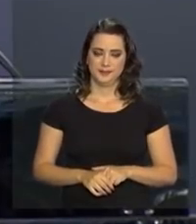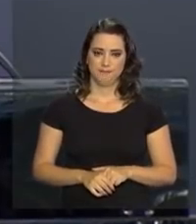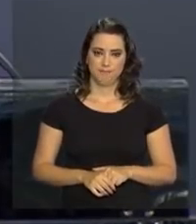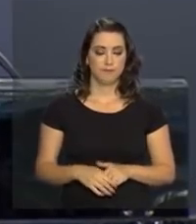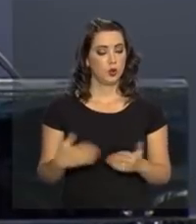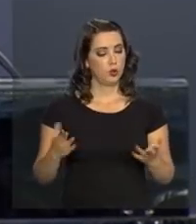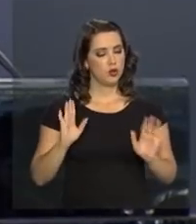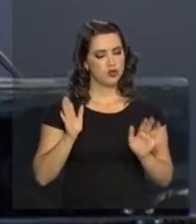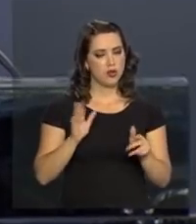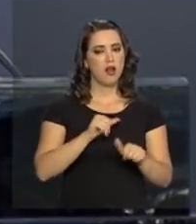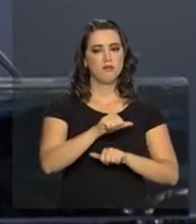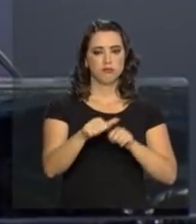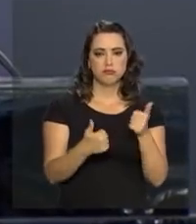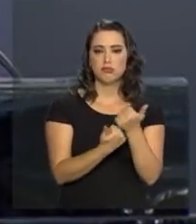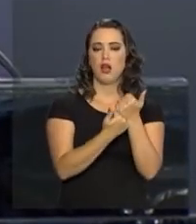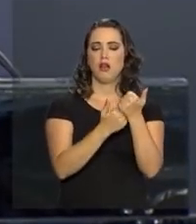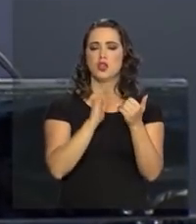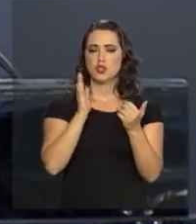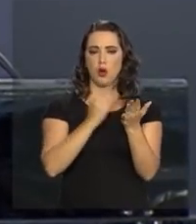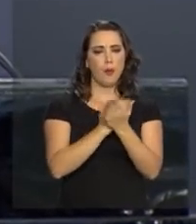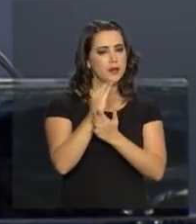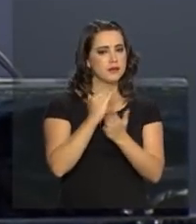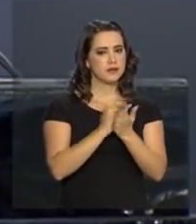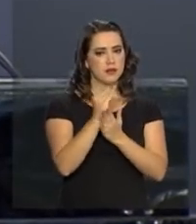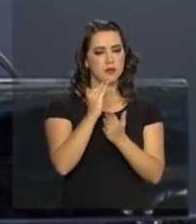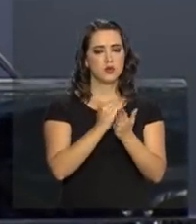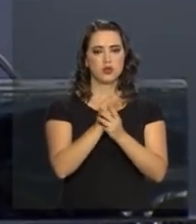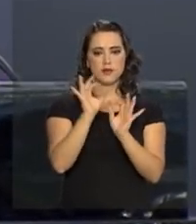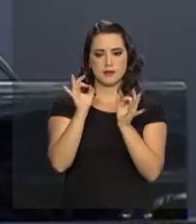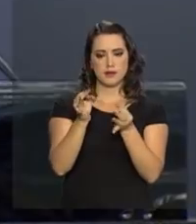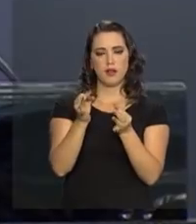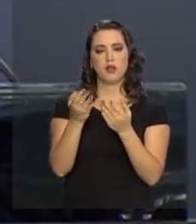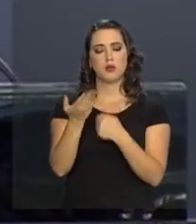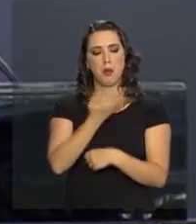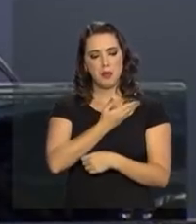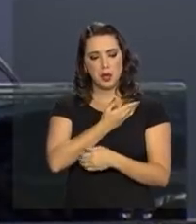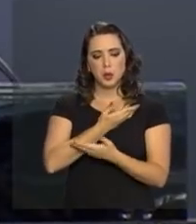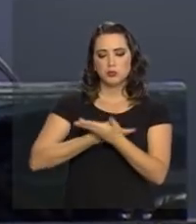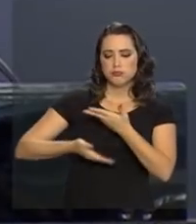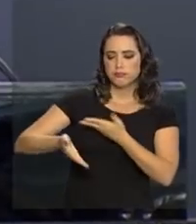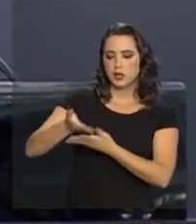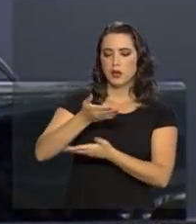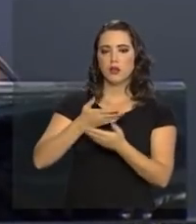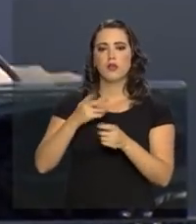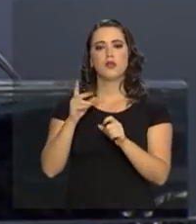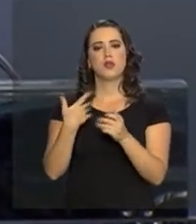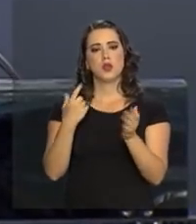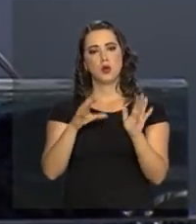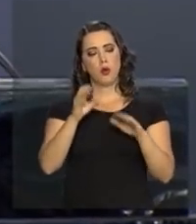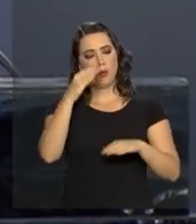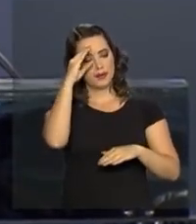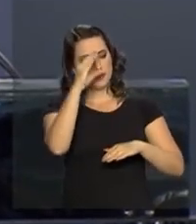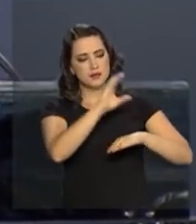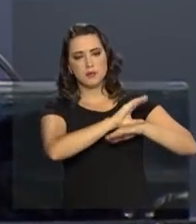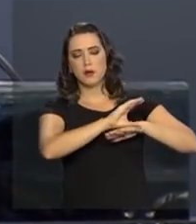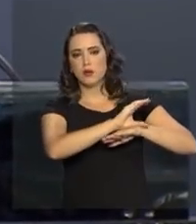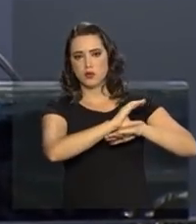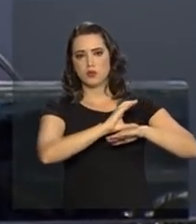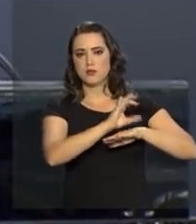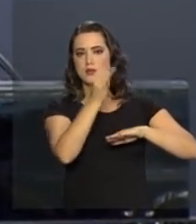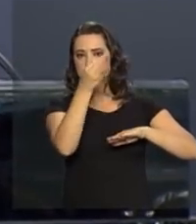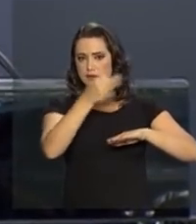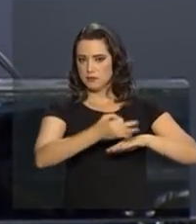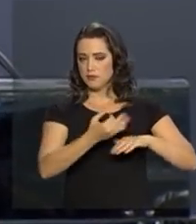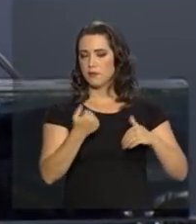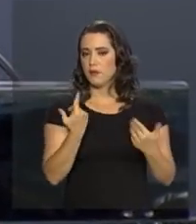Começamos a transição agora, uma transição civilizada. Civilizada e constitucionalmente determinada, não